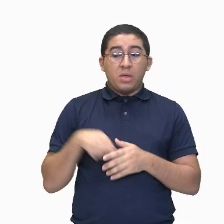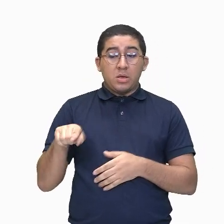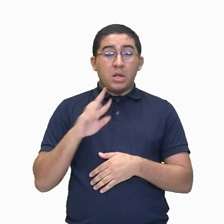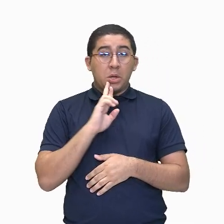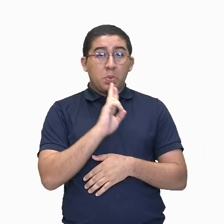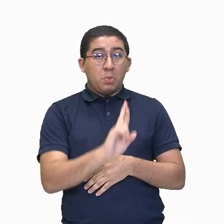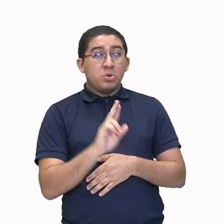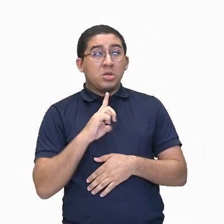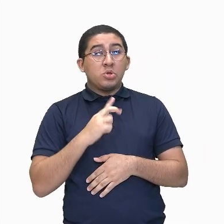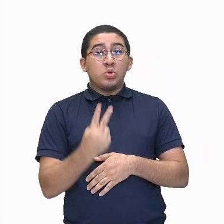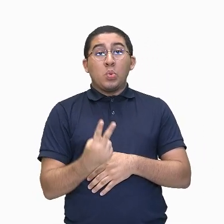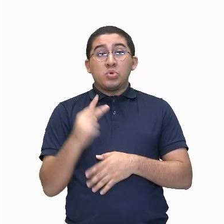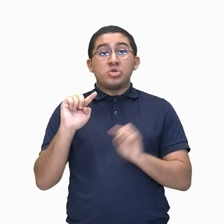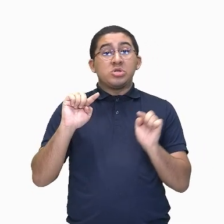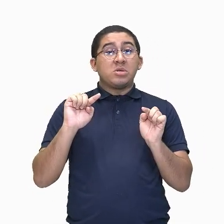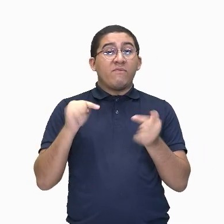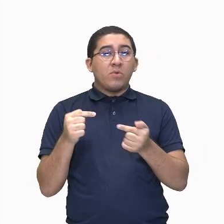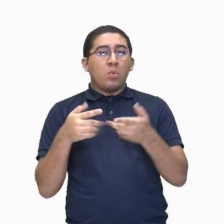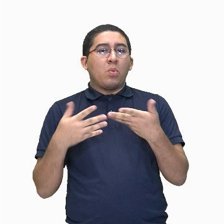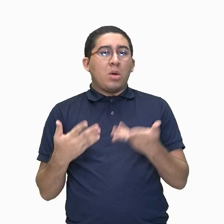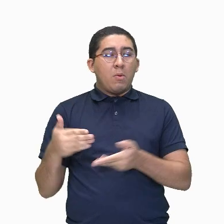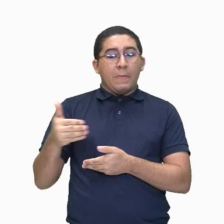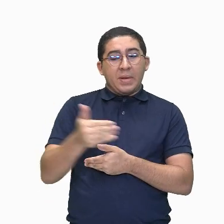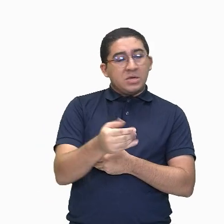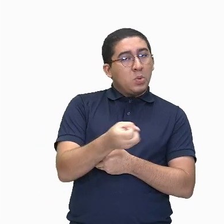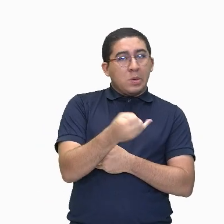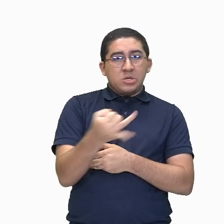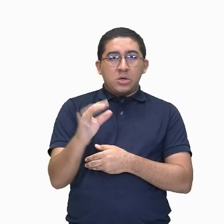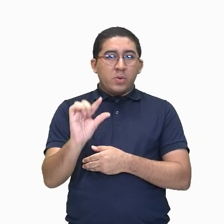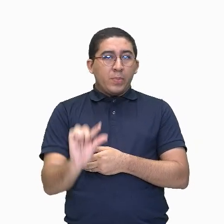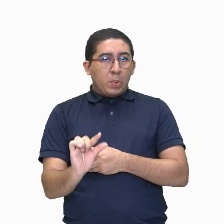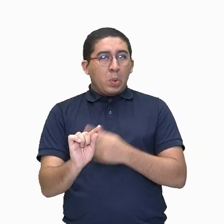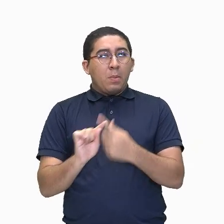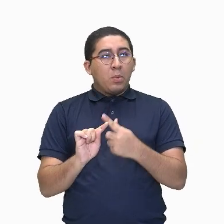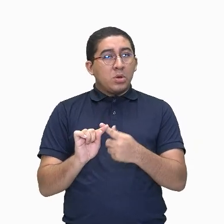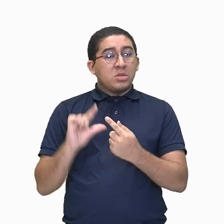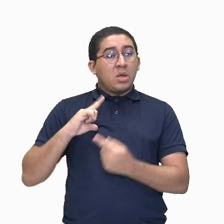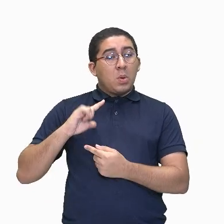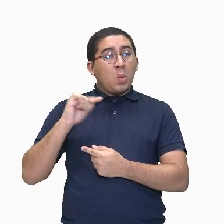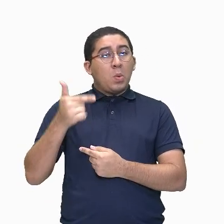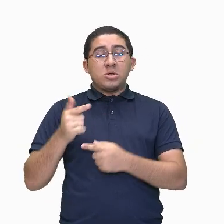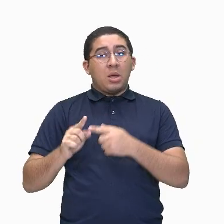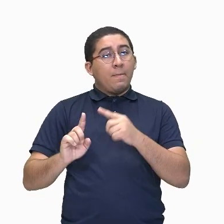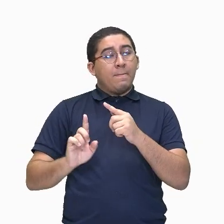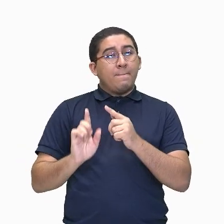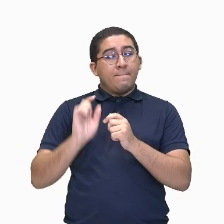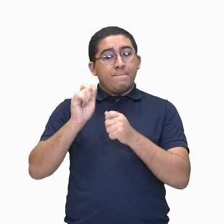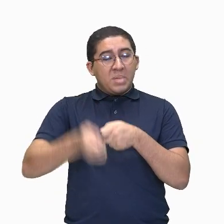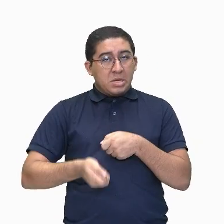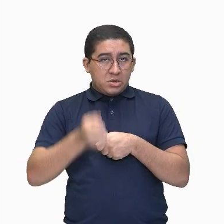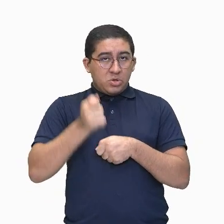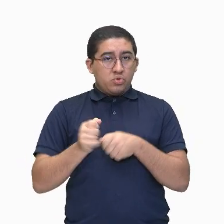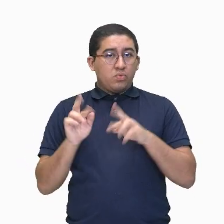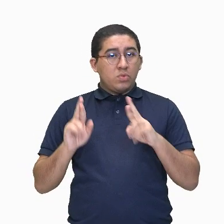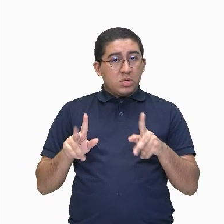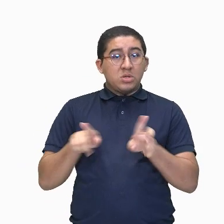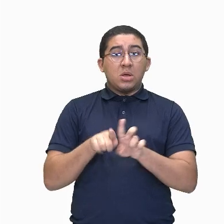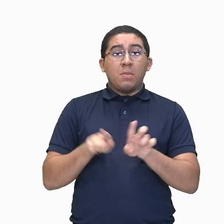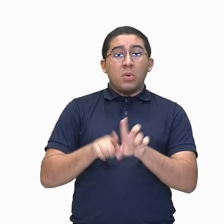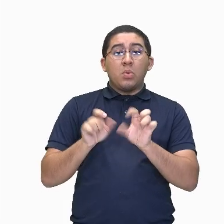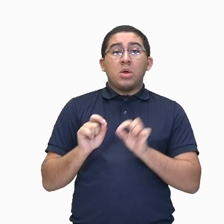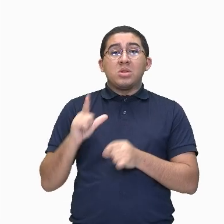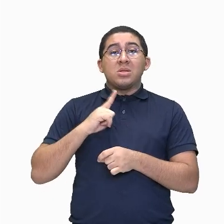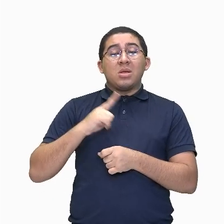grandes desafios, a diminuição do peixe, por causa da pesca predatória, e o aumento do preço do combustível,